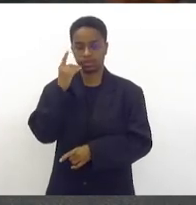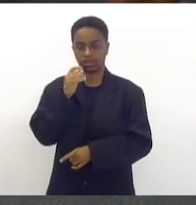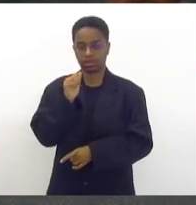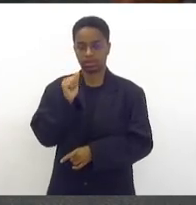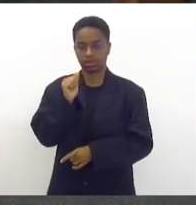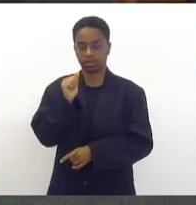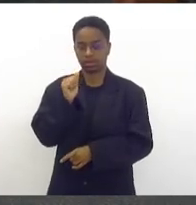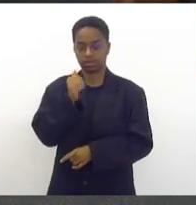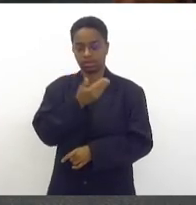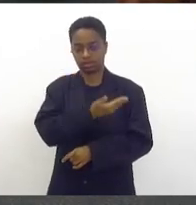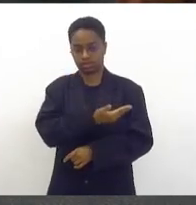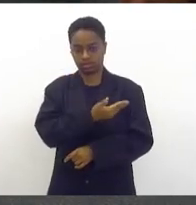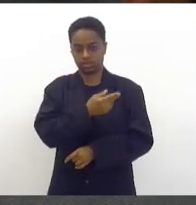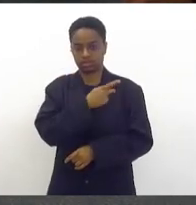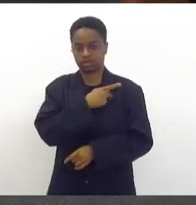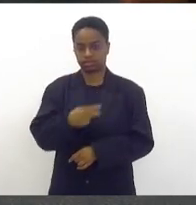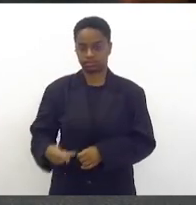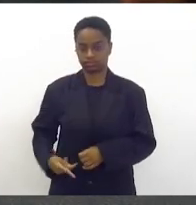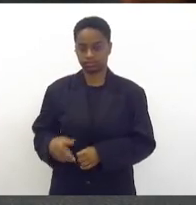Amorim, presidente da CCJ.